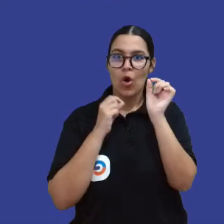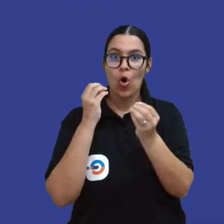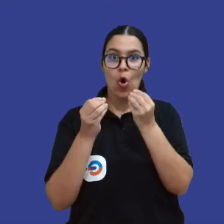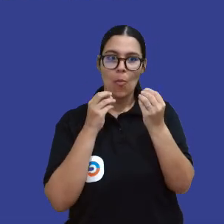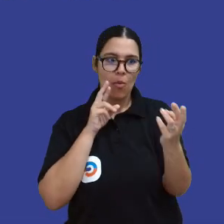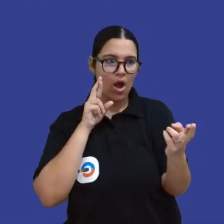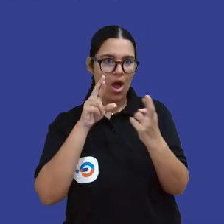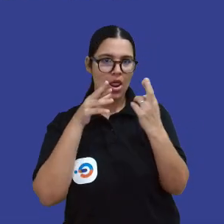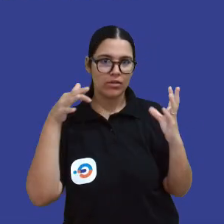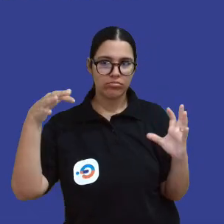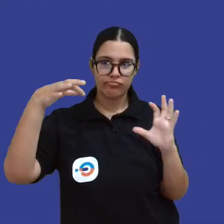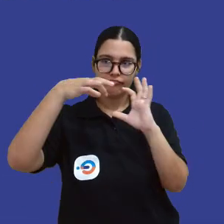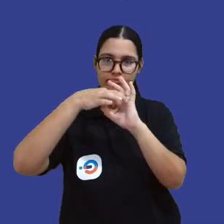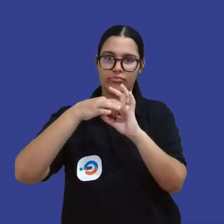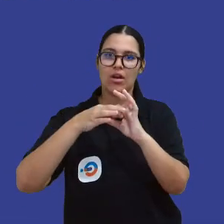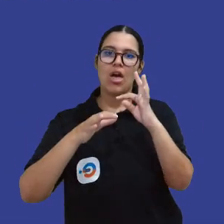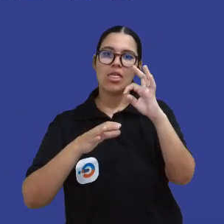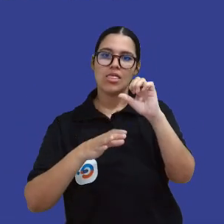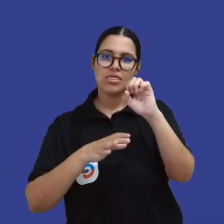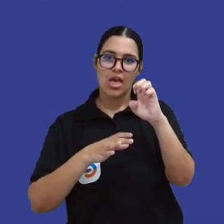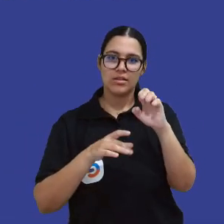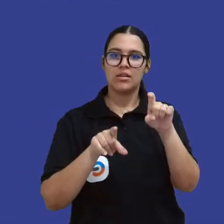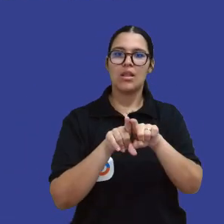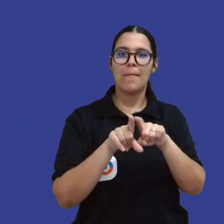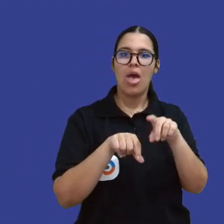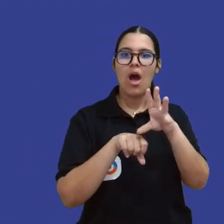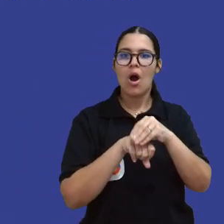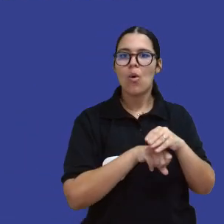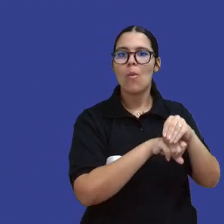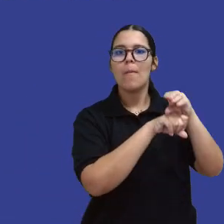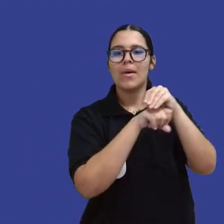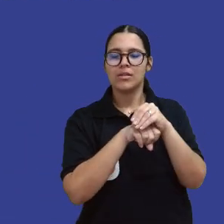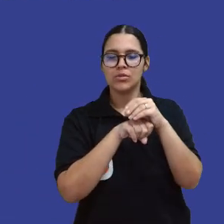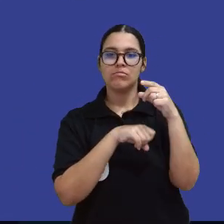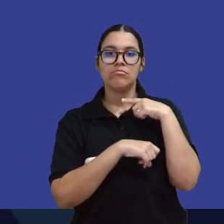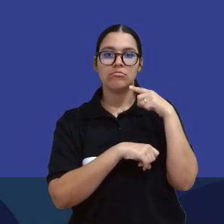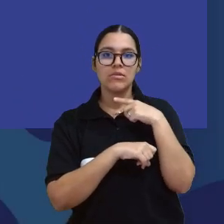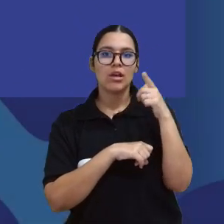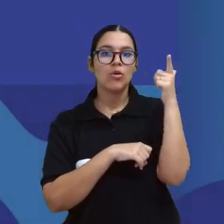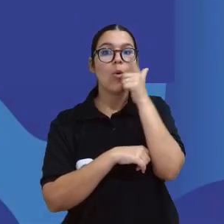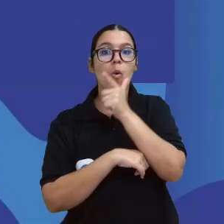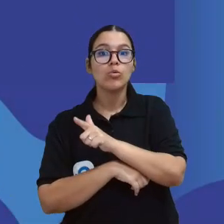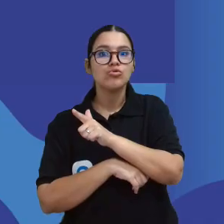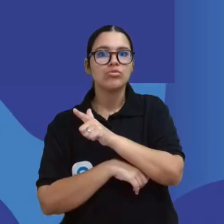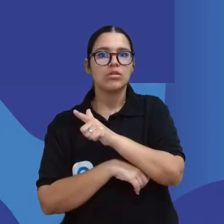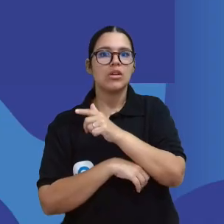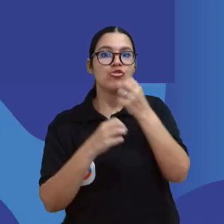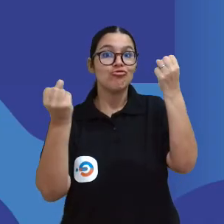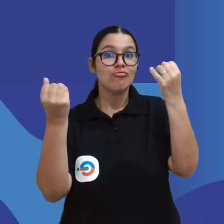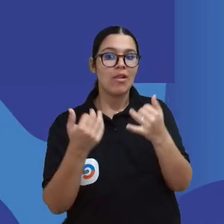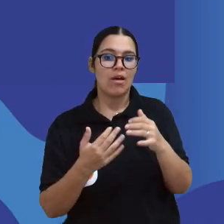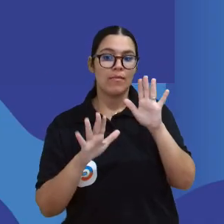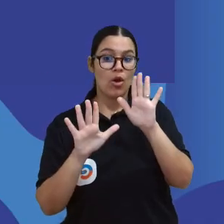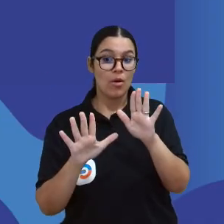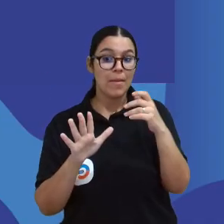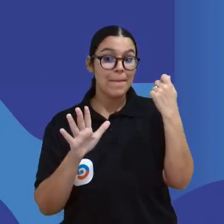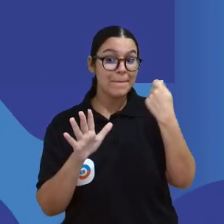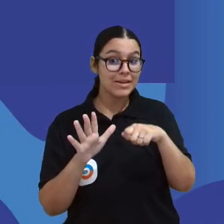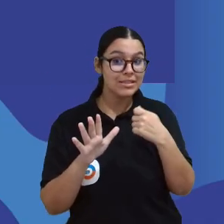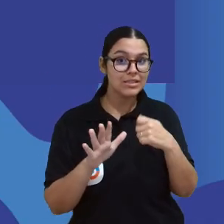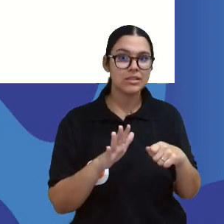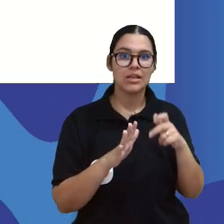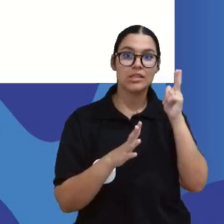relação entre a tese e os argumentos oferecidos para sustentá-la. A gente não consegue dar conta de um sem falar do